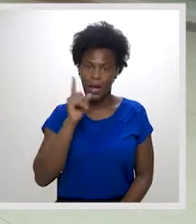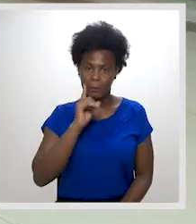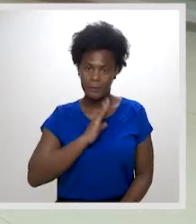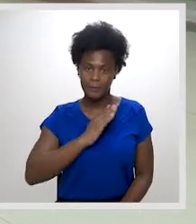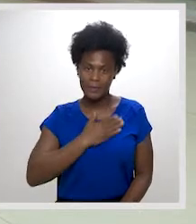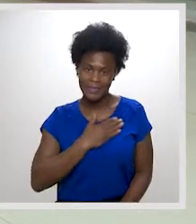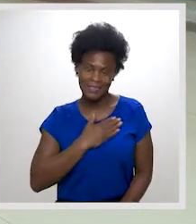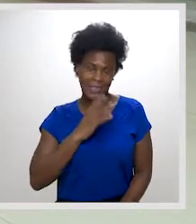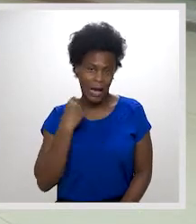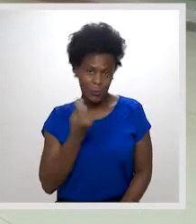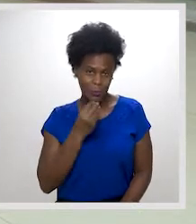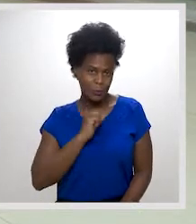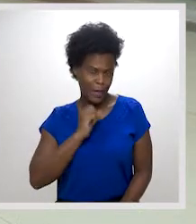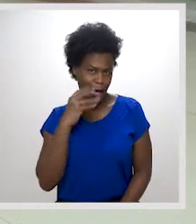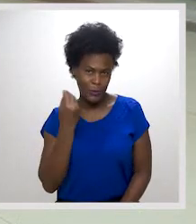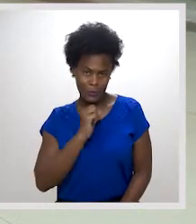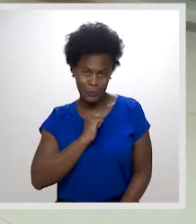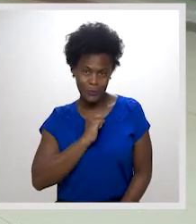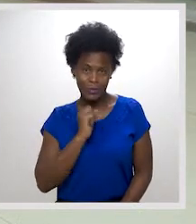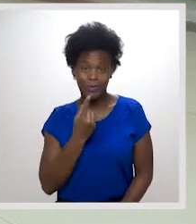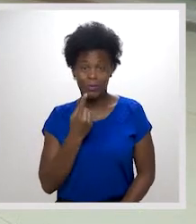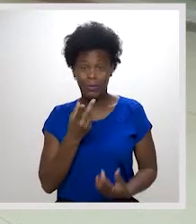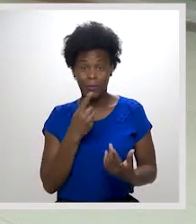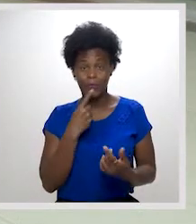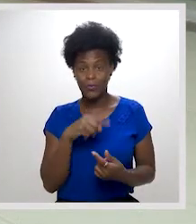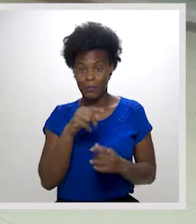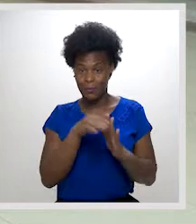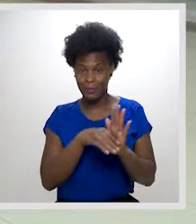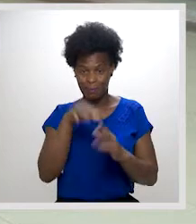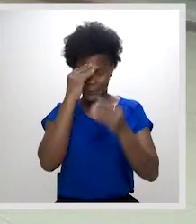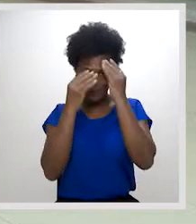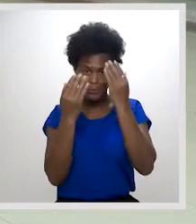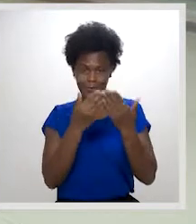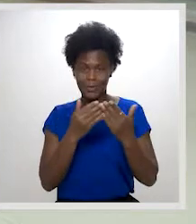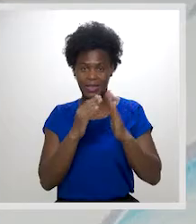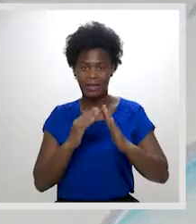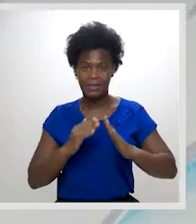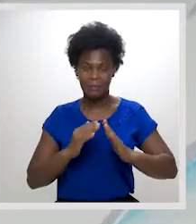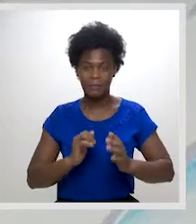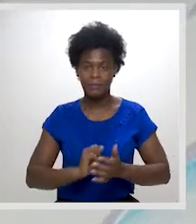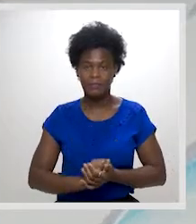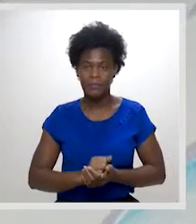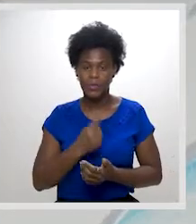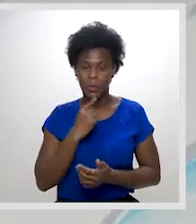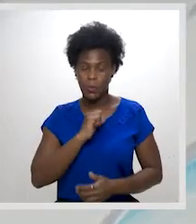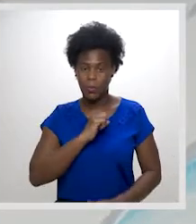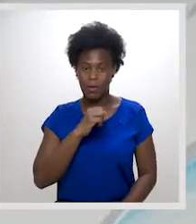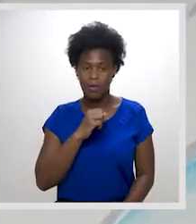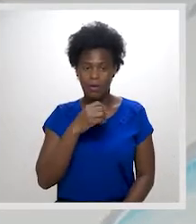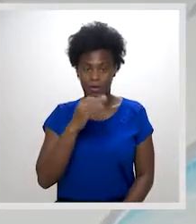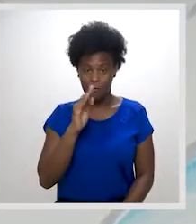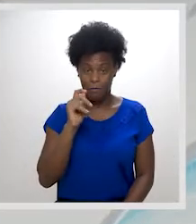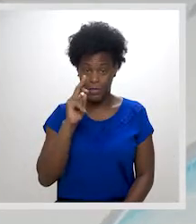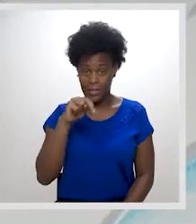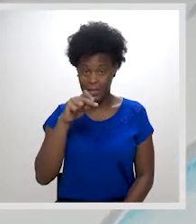Olá, minhas alunas, meus alunos. De novo cá no programa Aprender a Estudar em Casa. Sou o professor